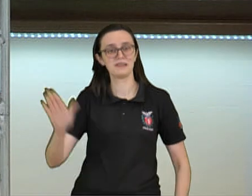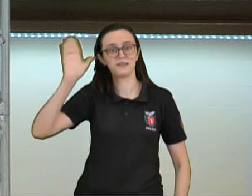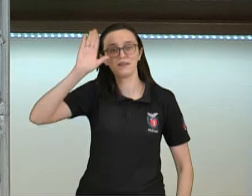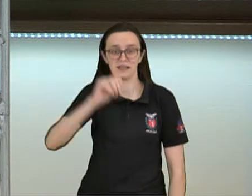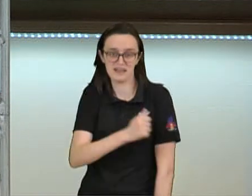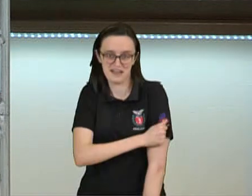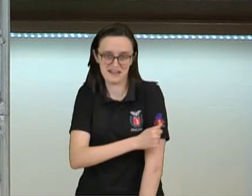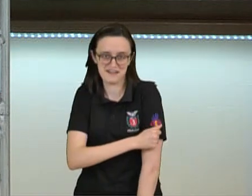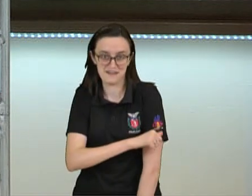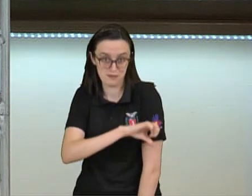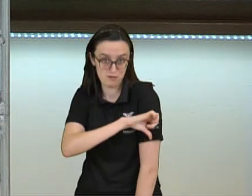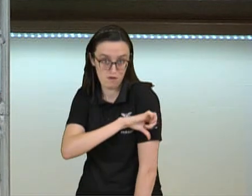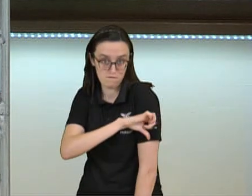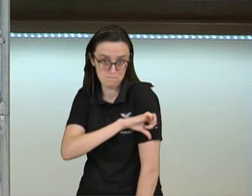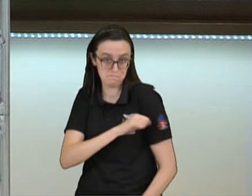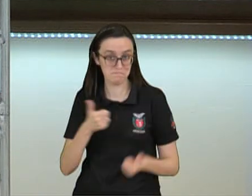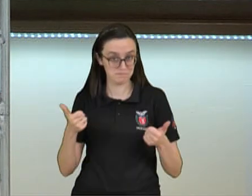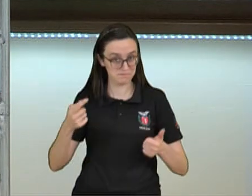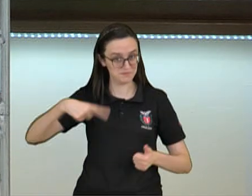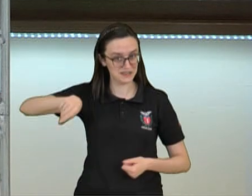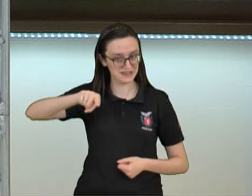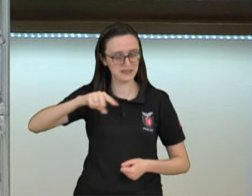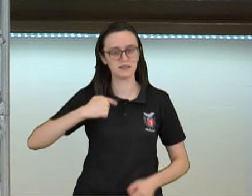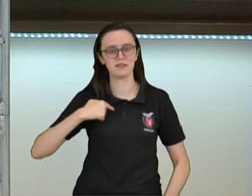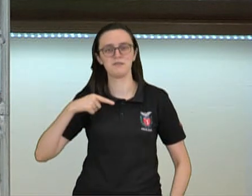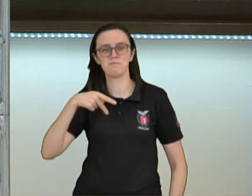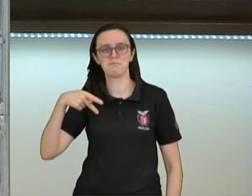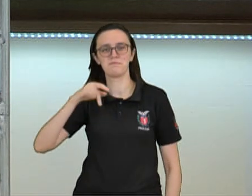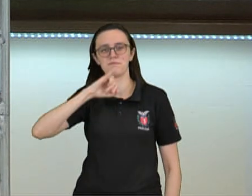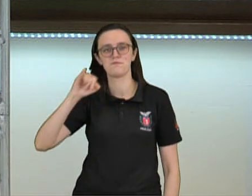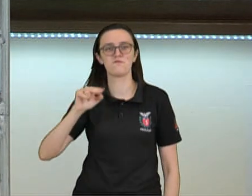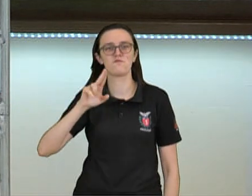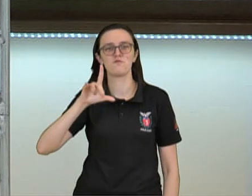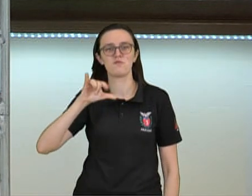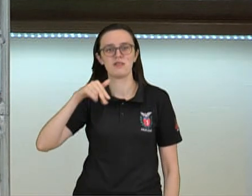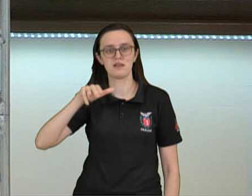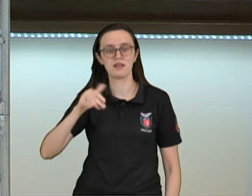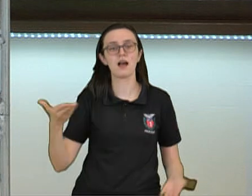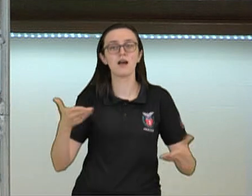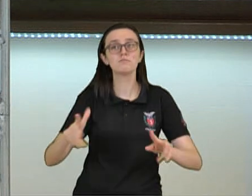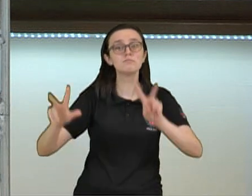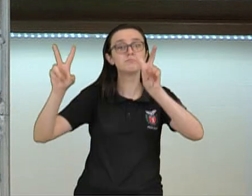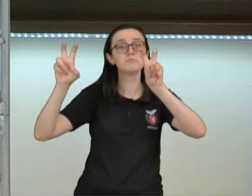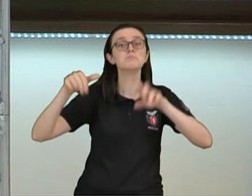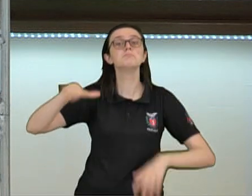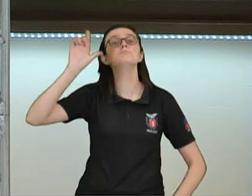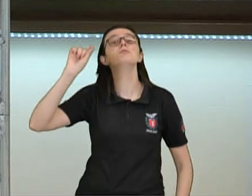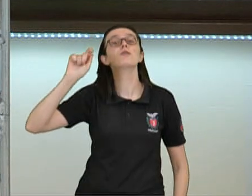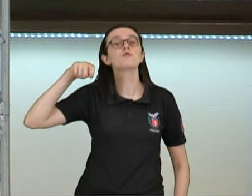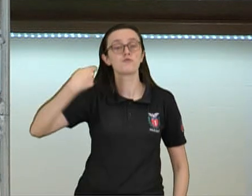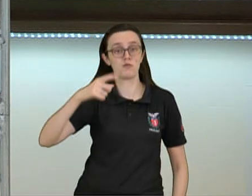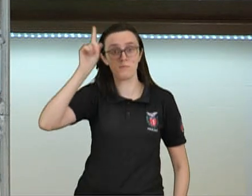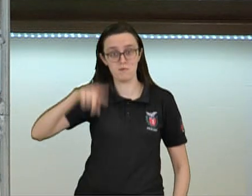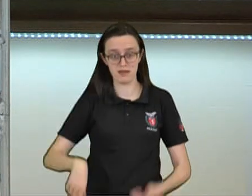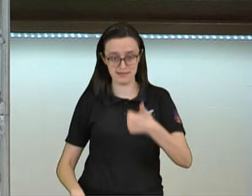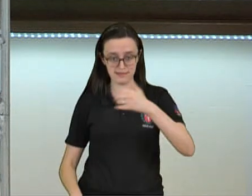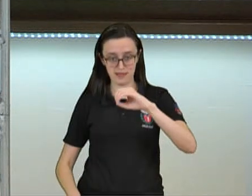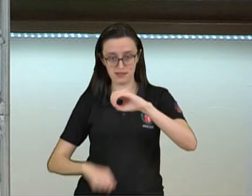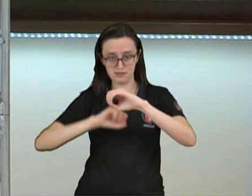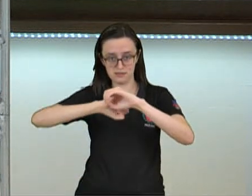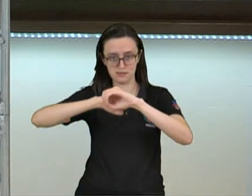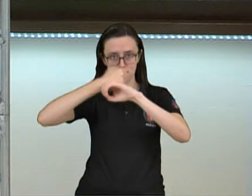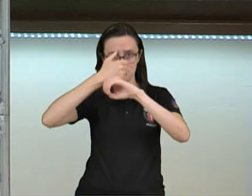Olá, estudantes do nono ano, tudo bem com vocês? Eu sou a professora Juliana e estamos aqui para trabalhar mais um pouquinho de notação